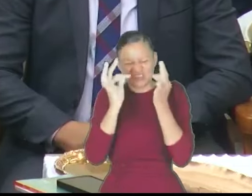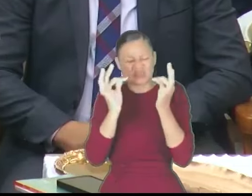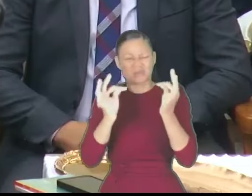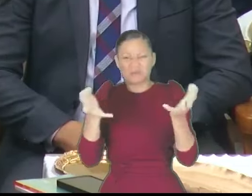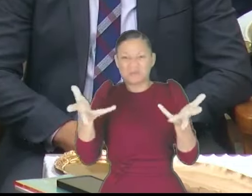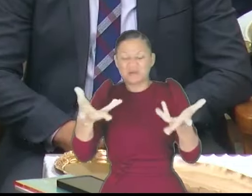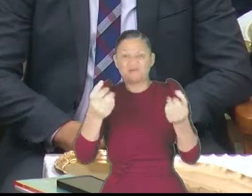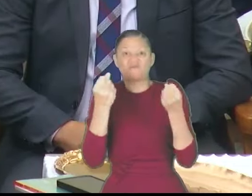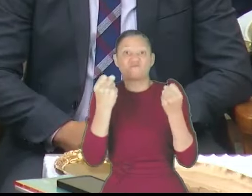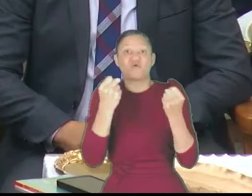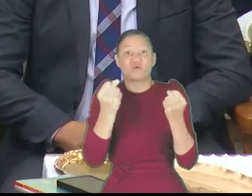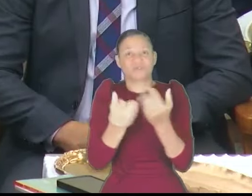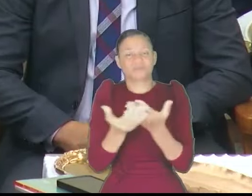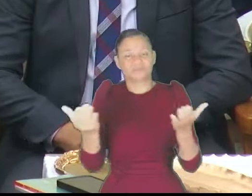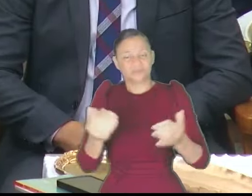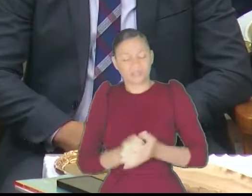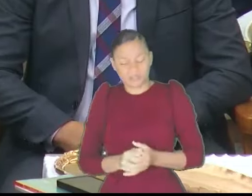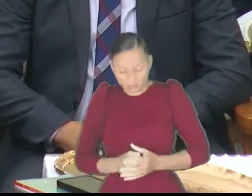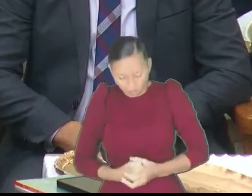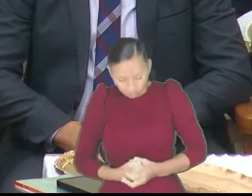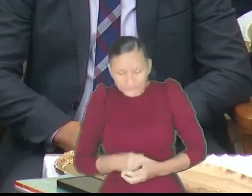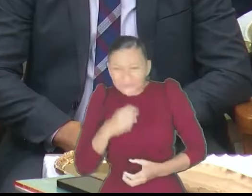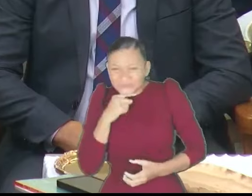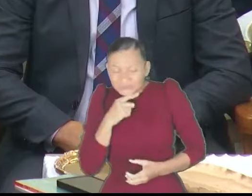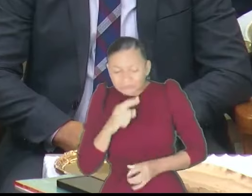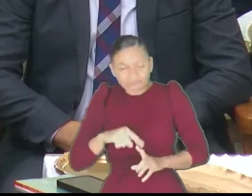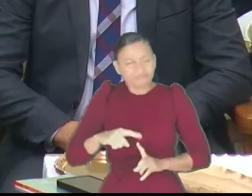Então veja que o útero agora está morto, mas